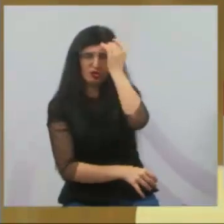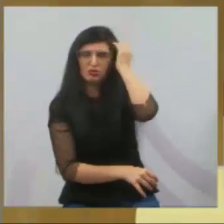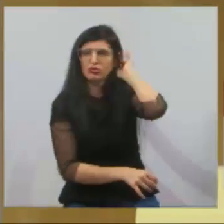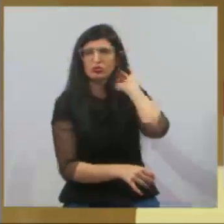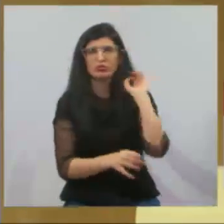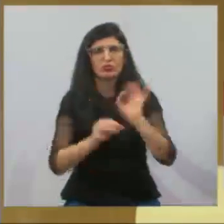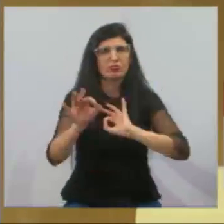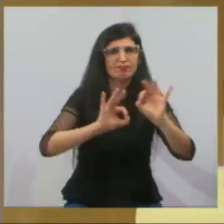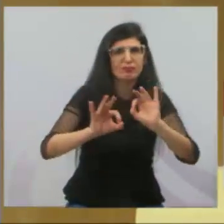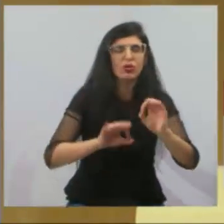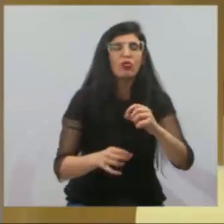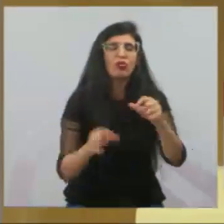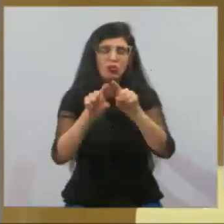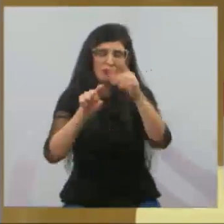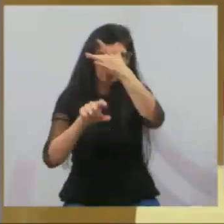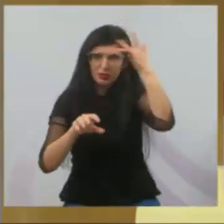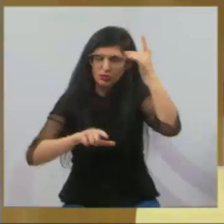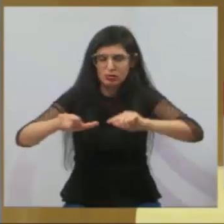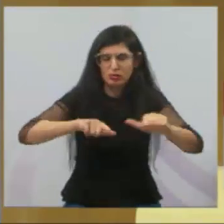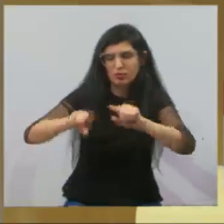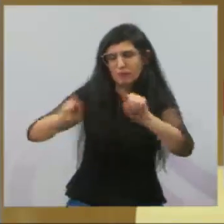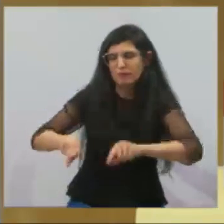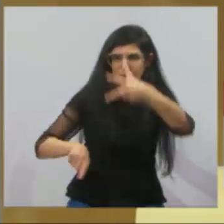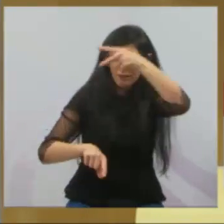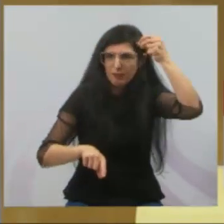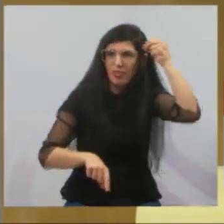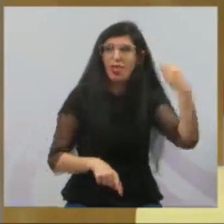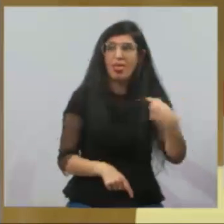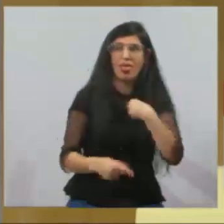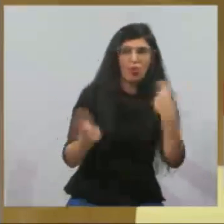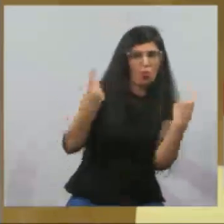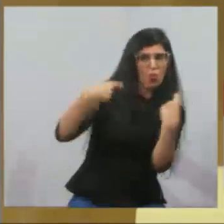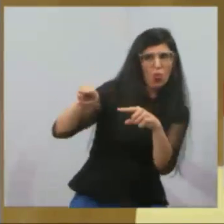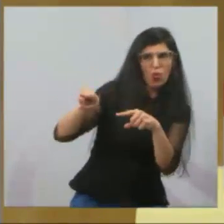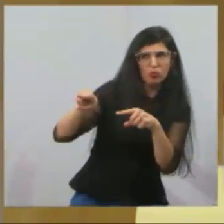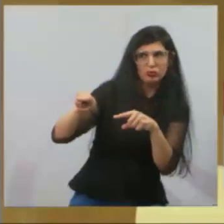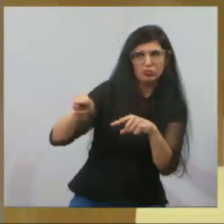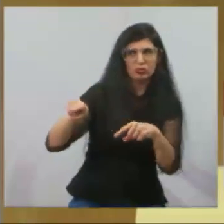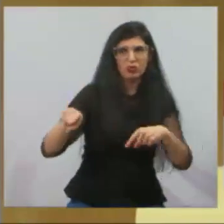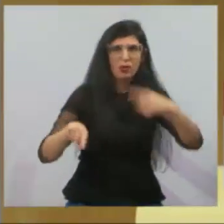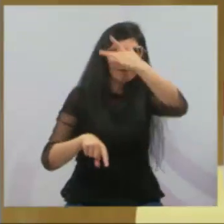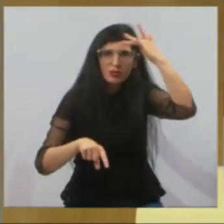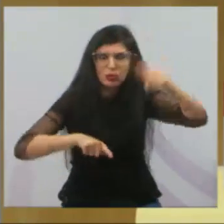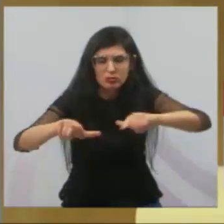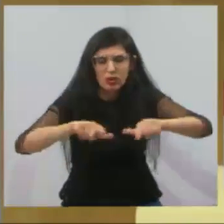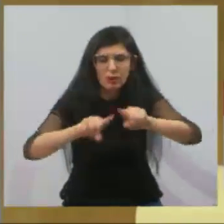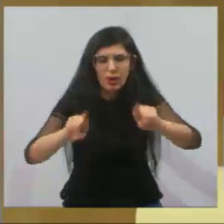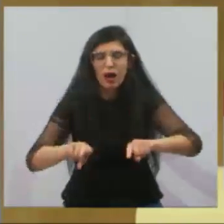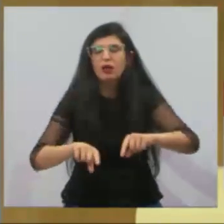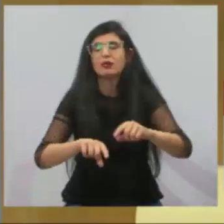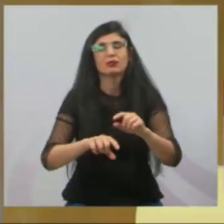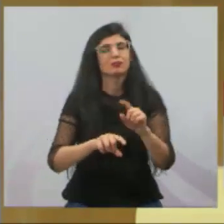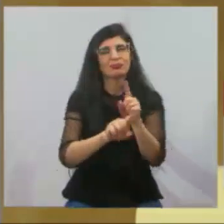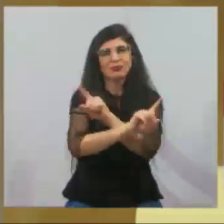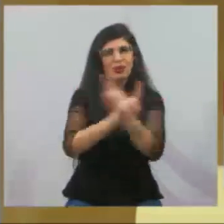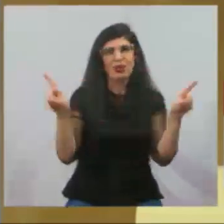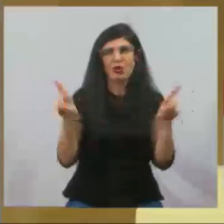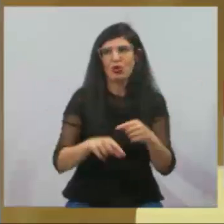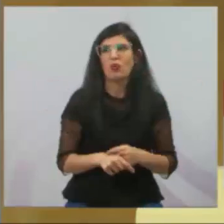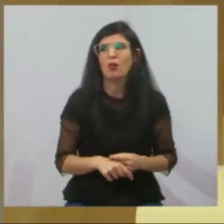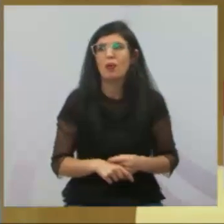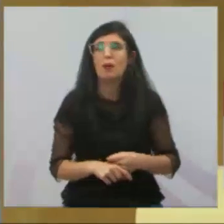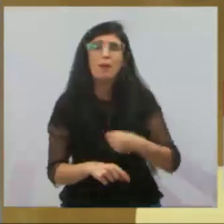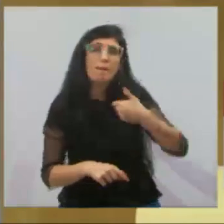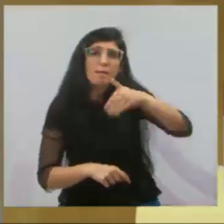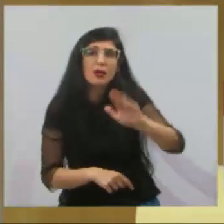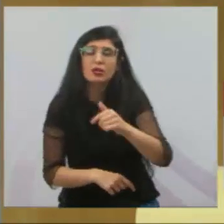vou votar de jeito nenhum contra os funcionalismos públicos de Jacareí. Não vou votar contra vocês. Eu vou votar a favor de mais de 230